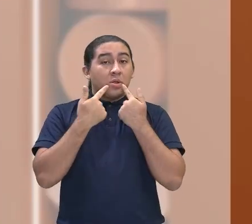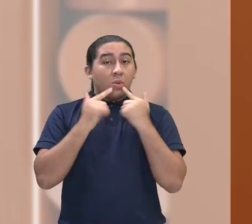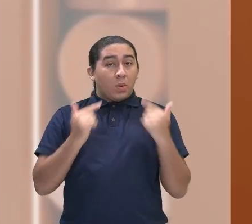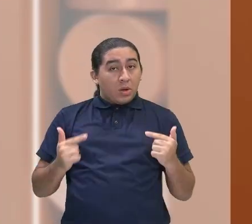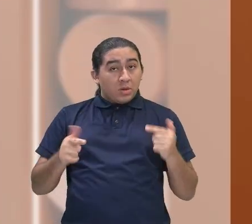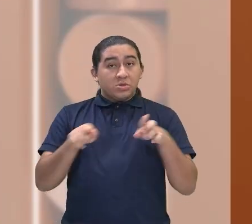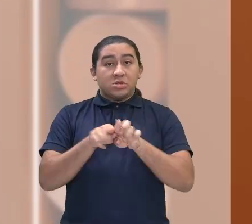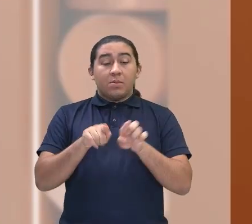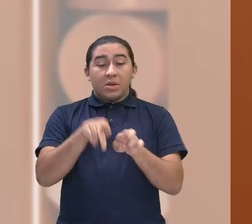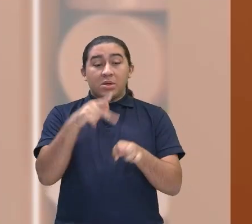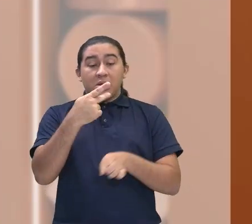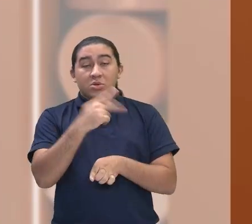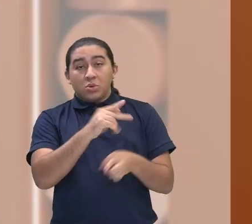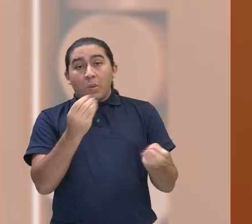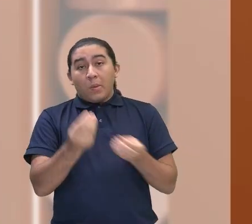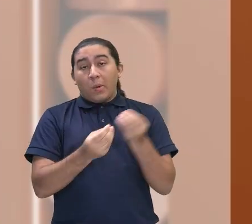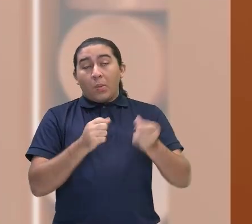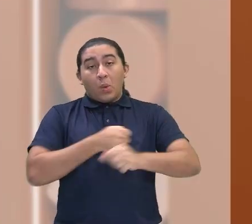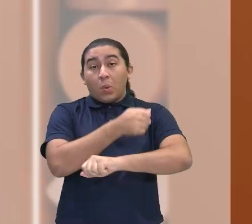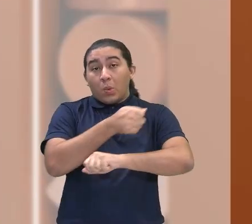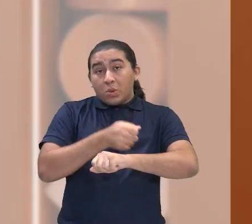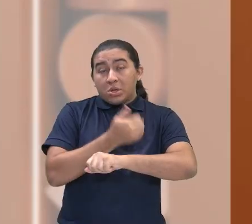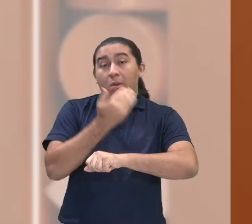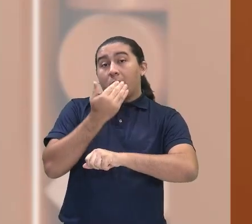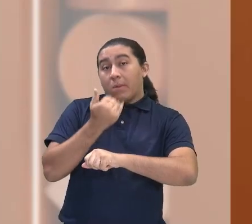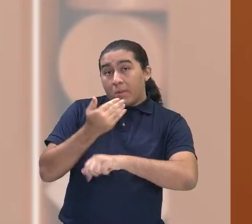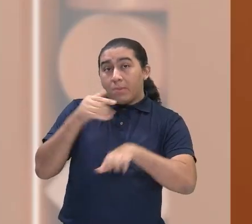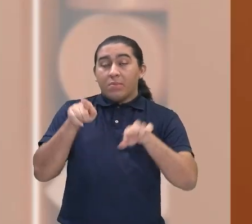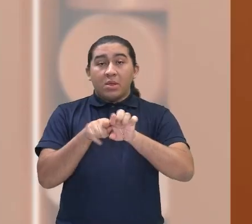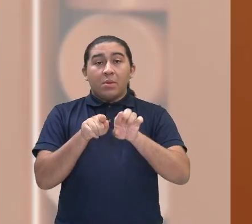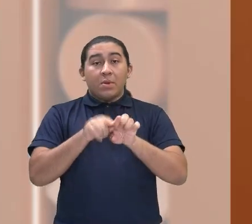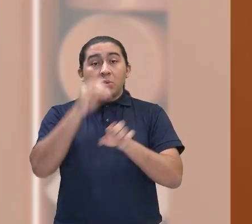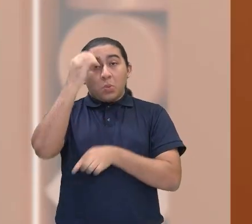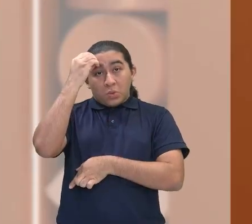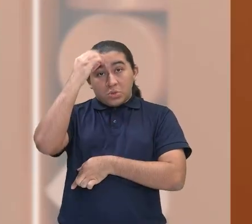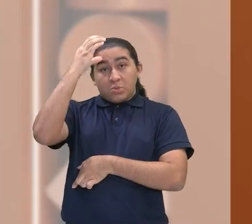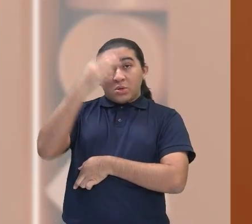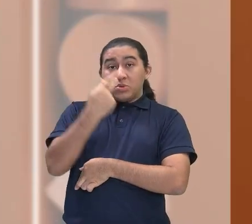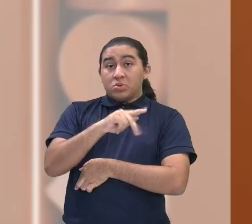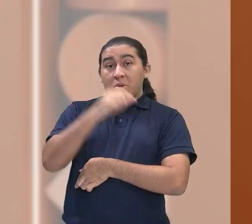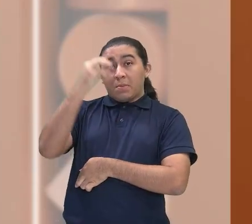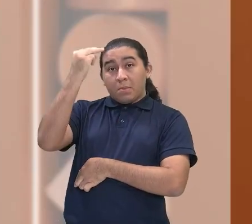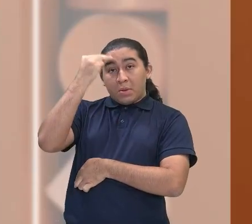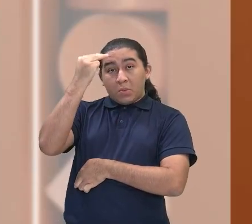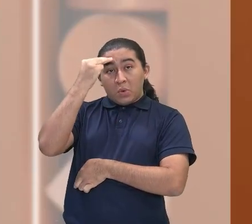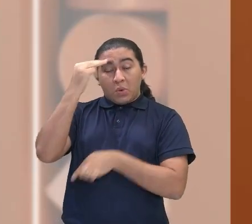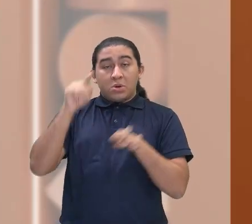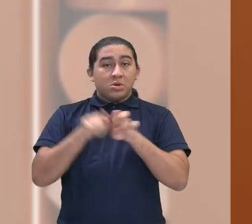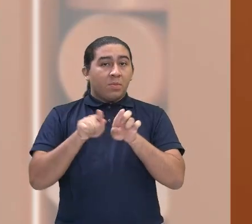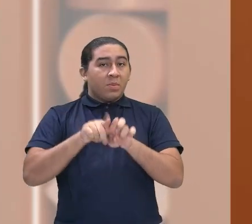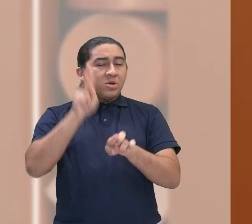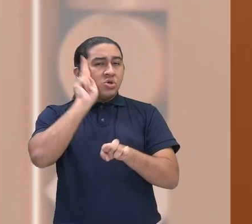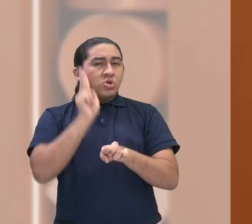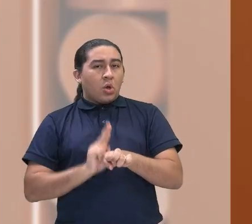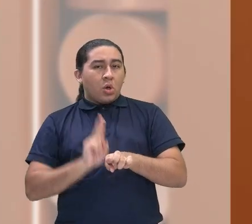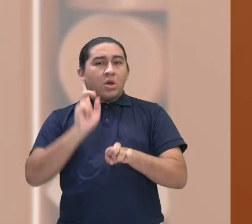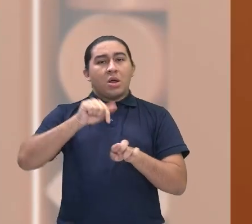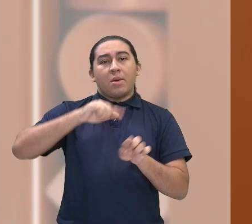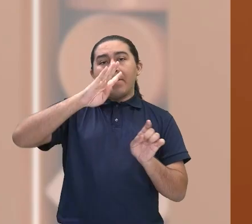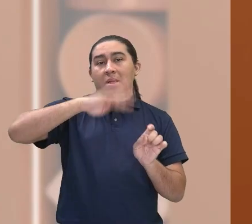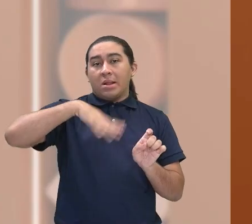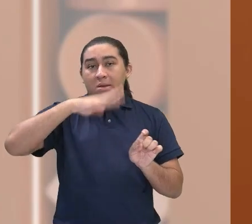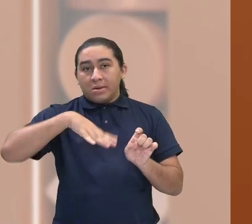na sua culinária, no conhecimento intangível, né, com uma história, uma lenda,